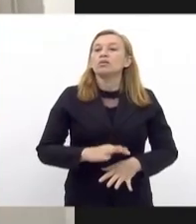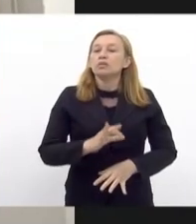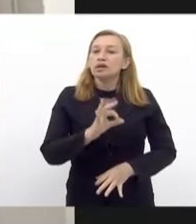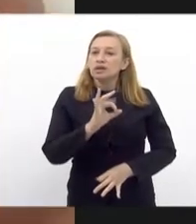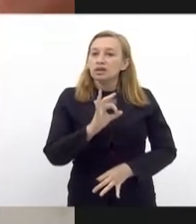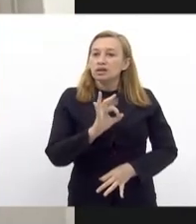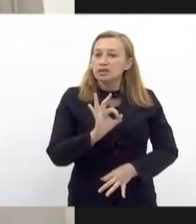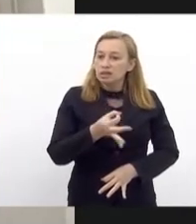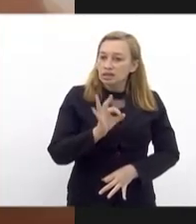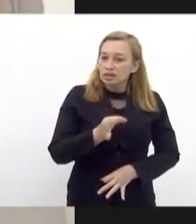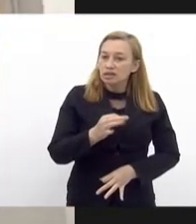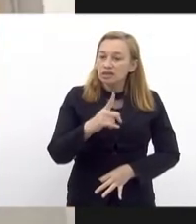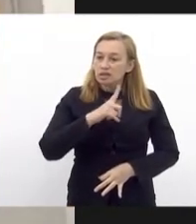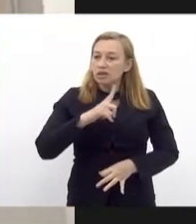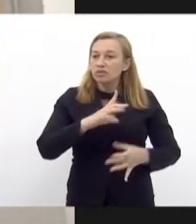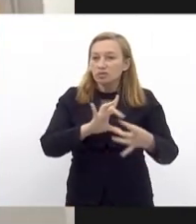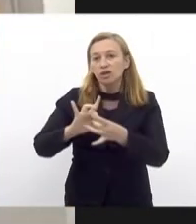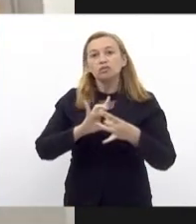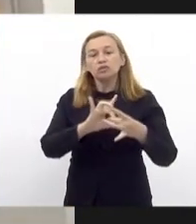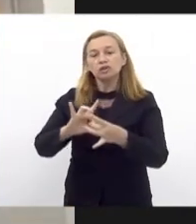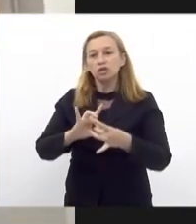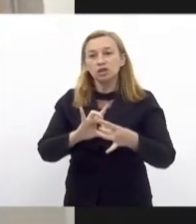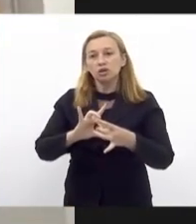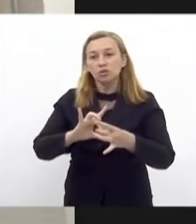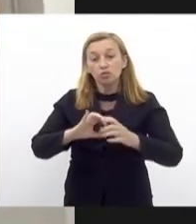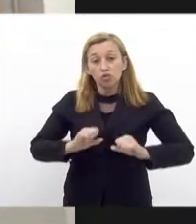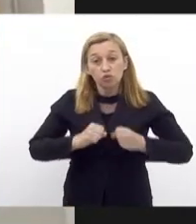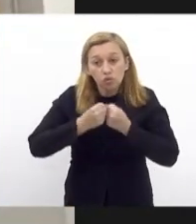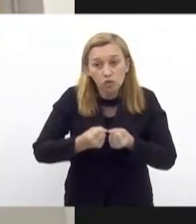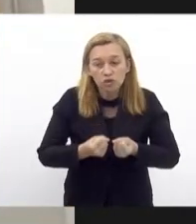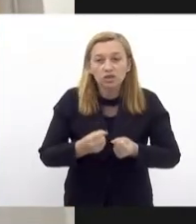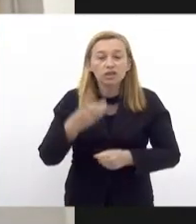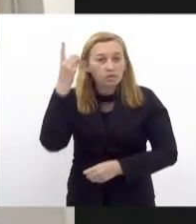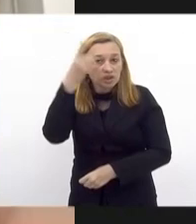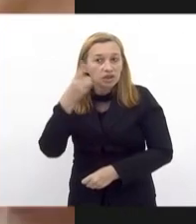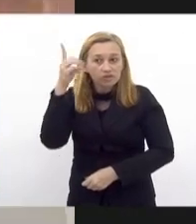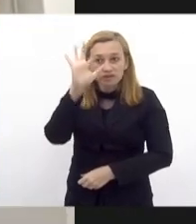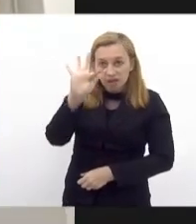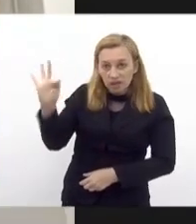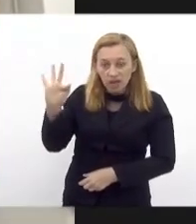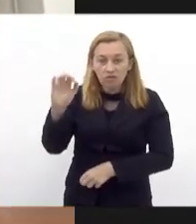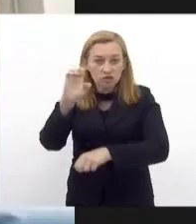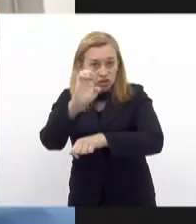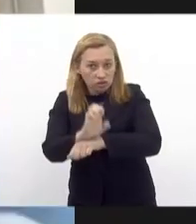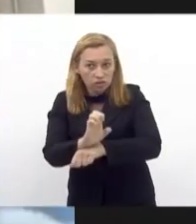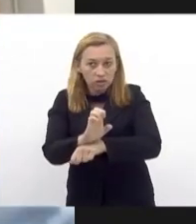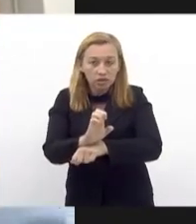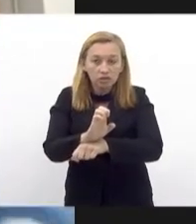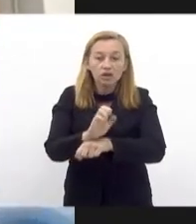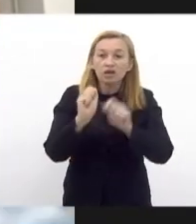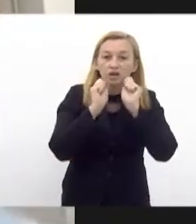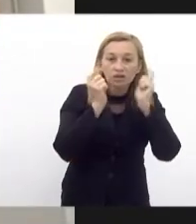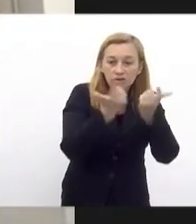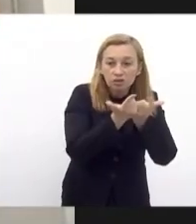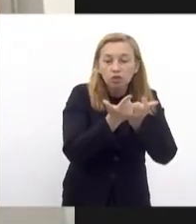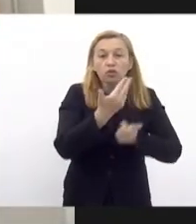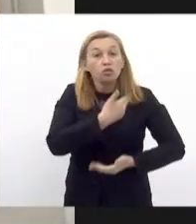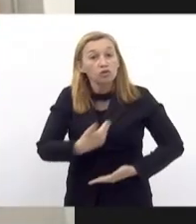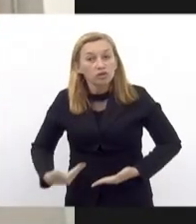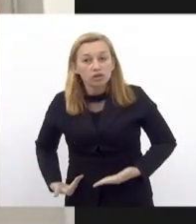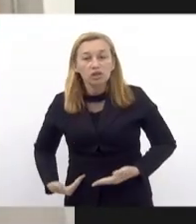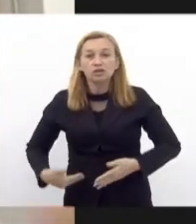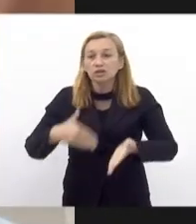disposição é a nossa união. Sabe, os deputados federais, os deputados estaduais, a Assembleia Legislativa, o governador,